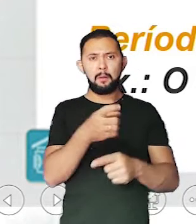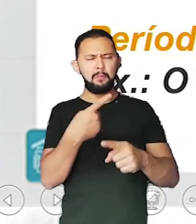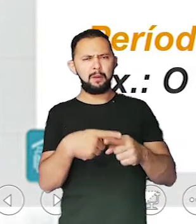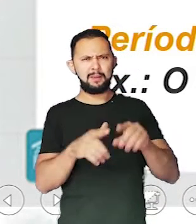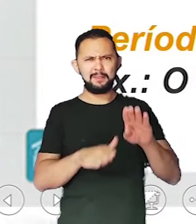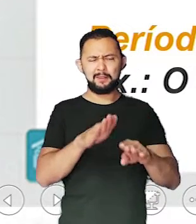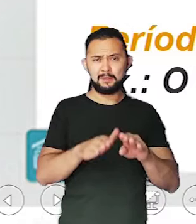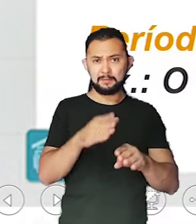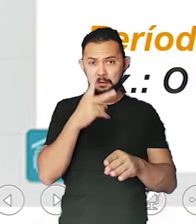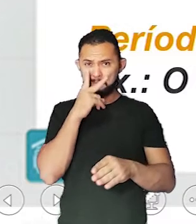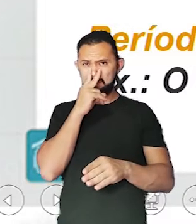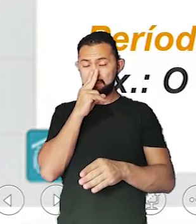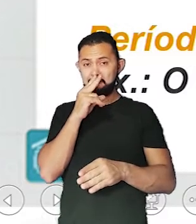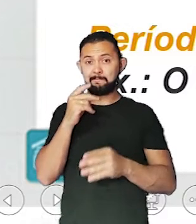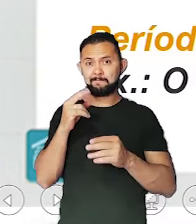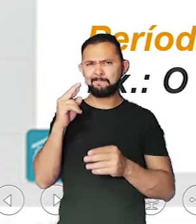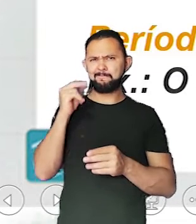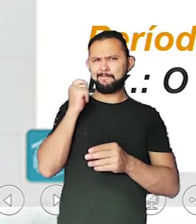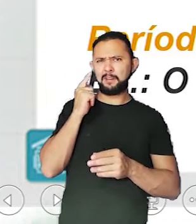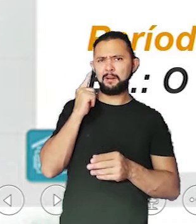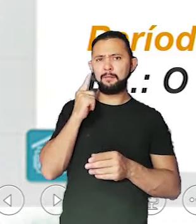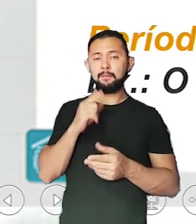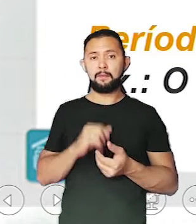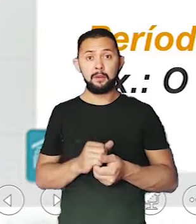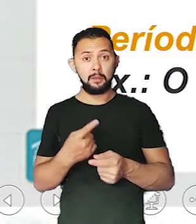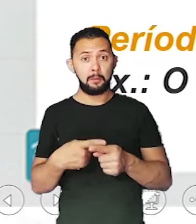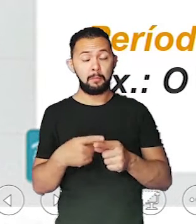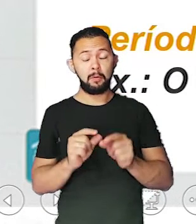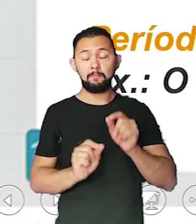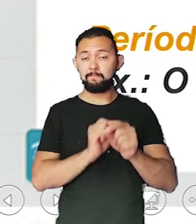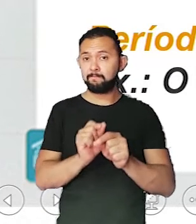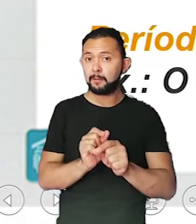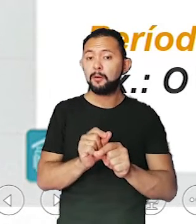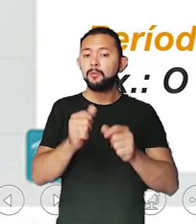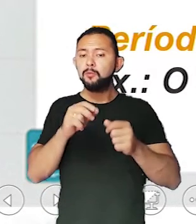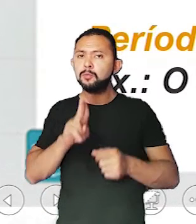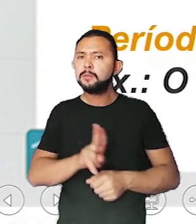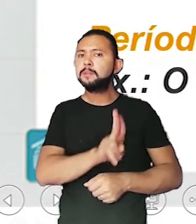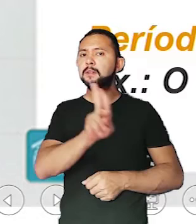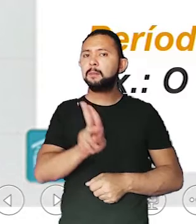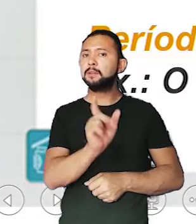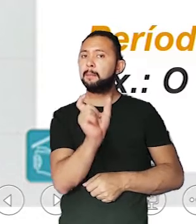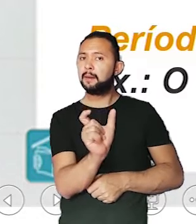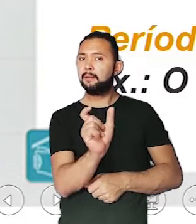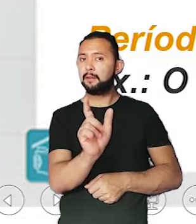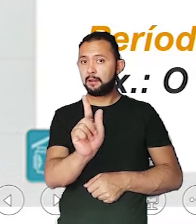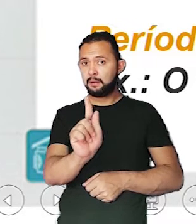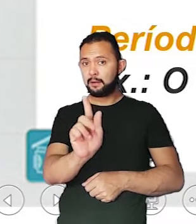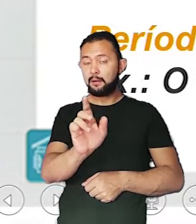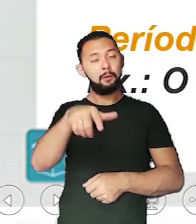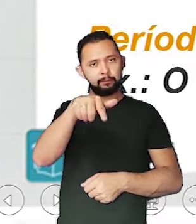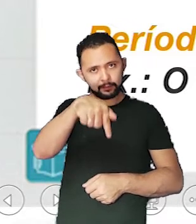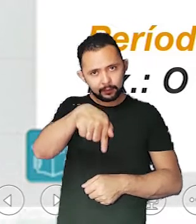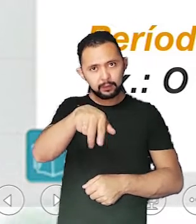daí, nem tem como. Então, o homem, o qual, né? O homem que veio a cavalo. E aí tem esse bizu, você pode trocar esse que